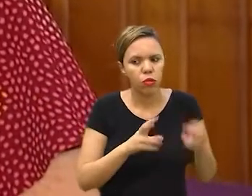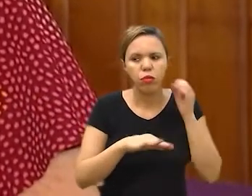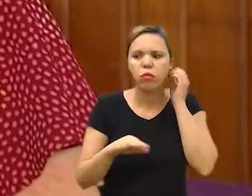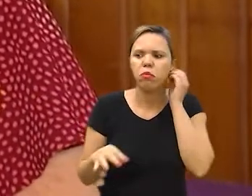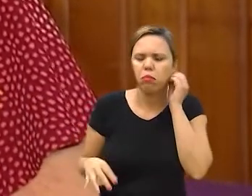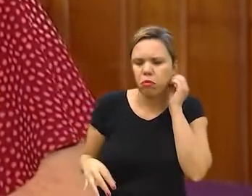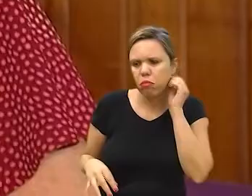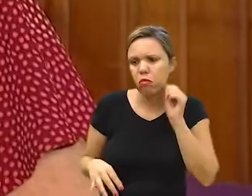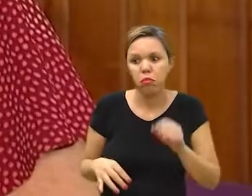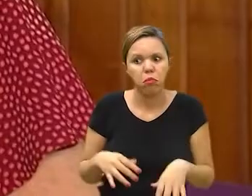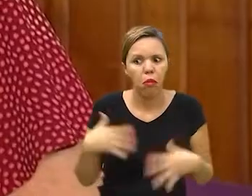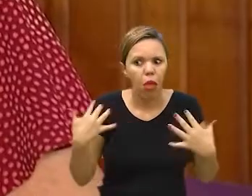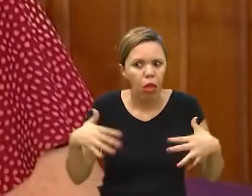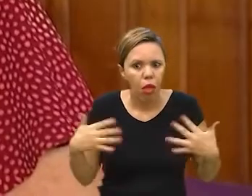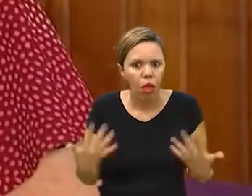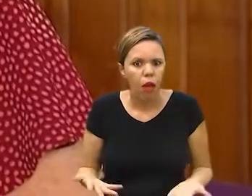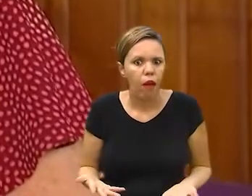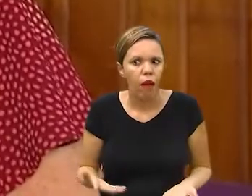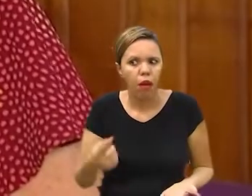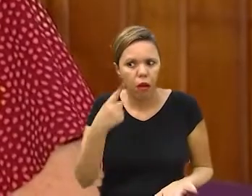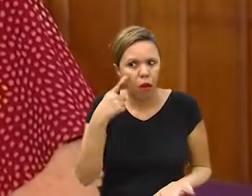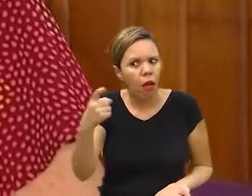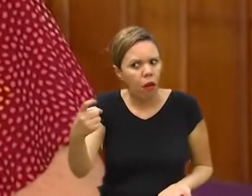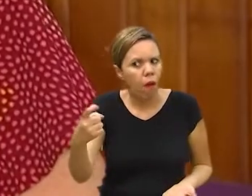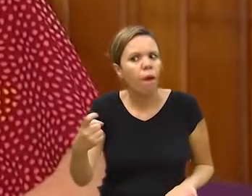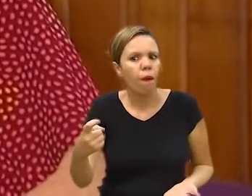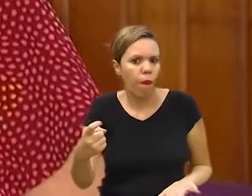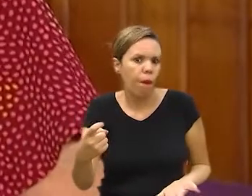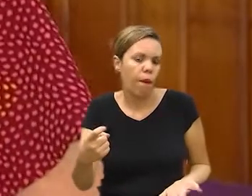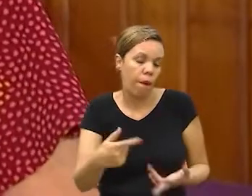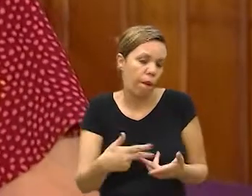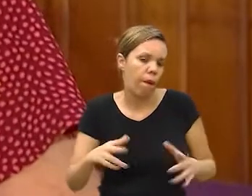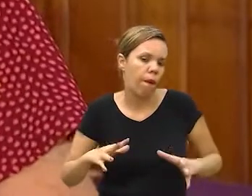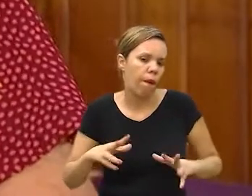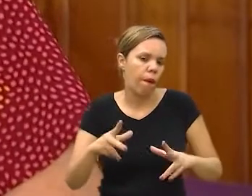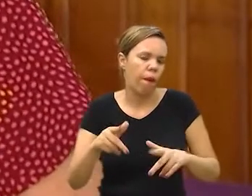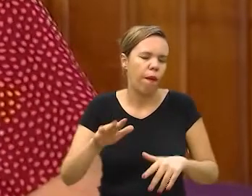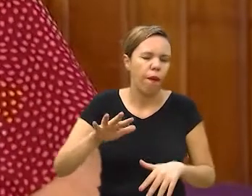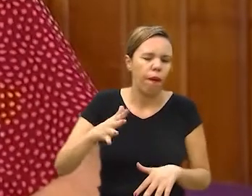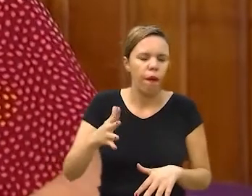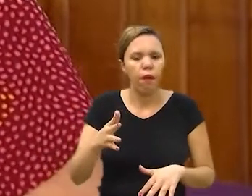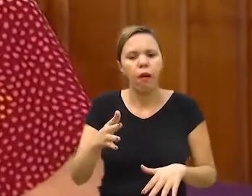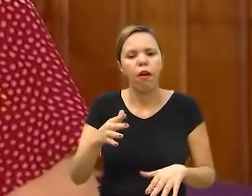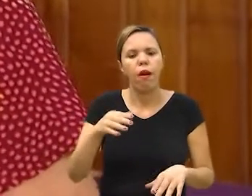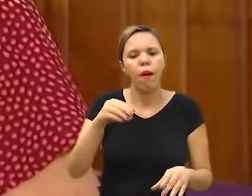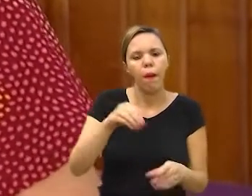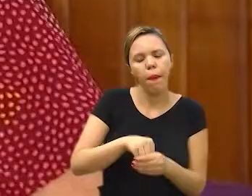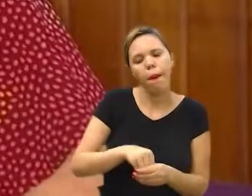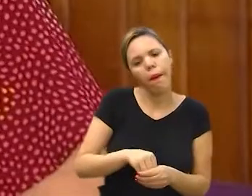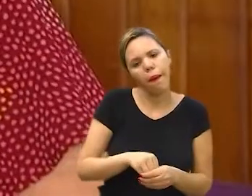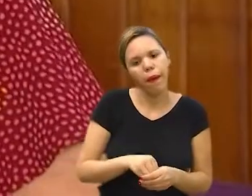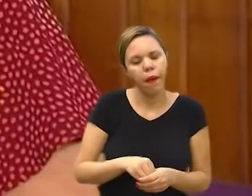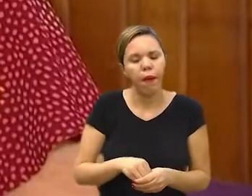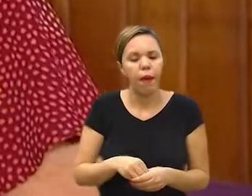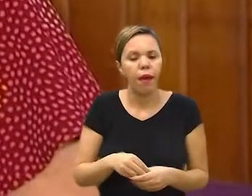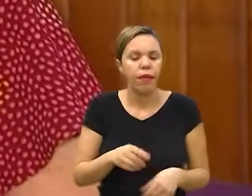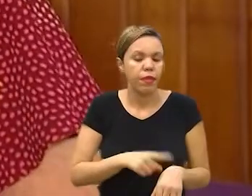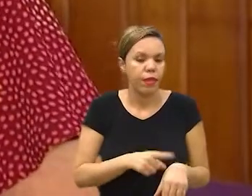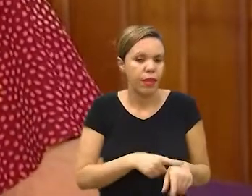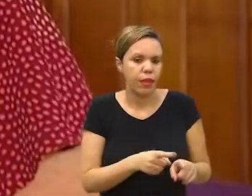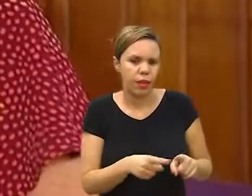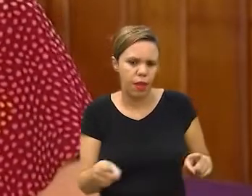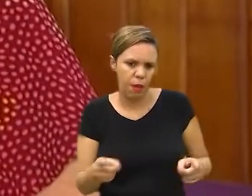era incrivelmente interessada em coisas e todos mais ou menos dentro do mesmo época para as